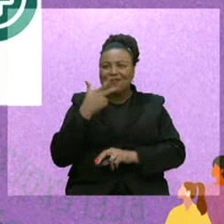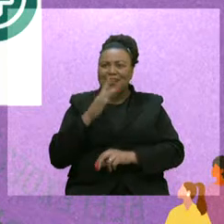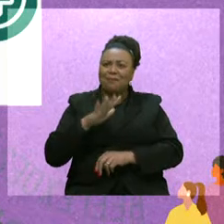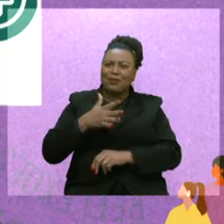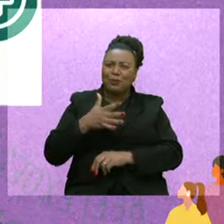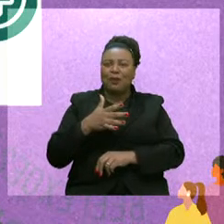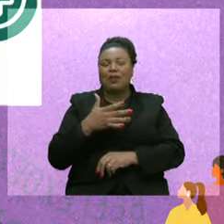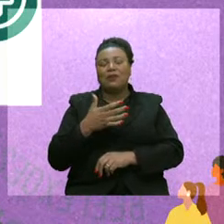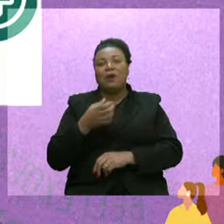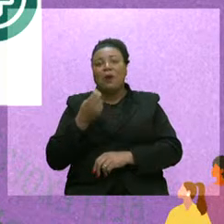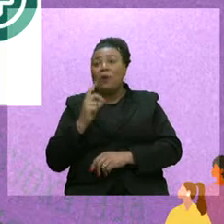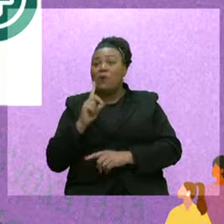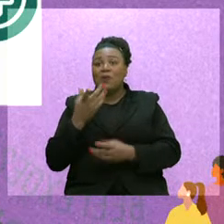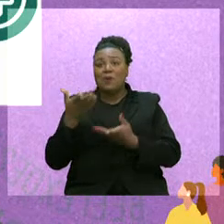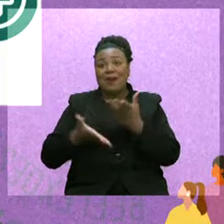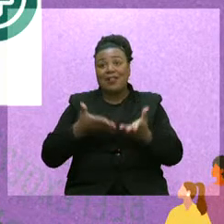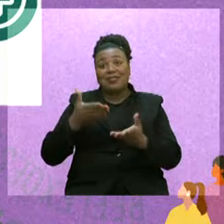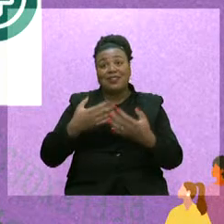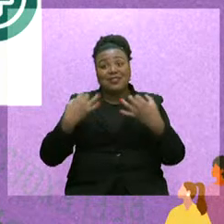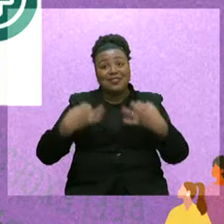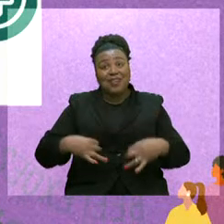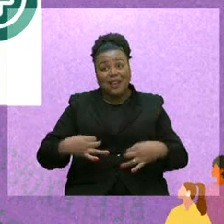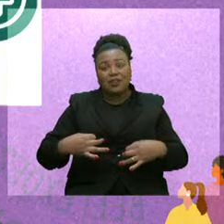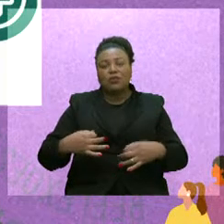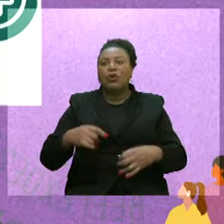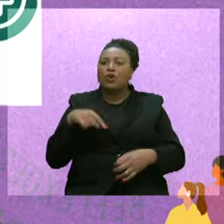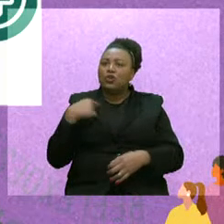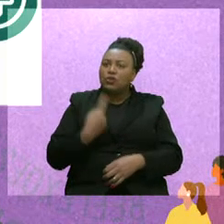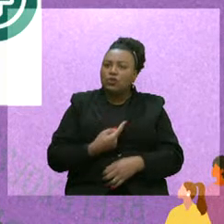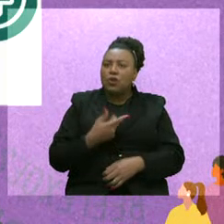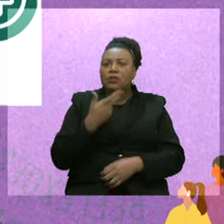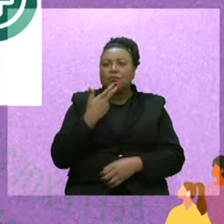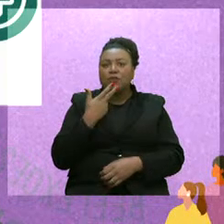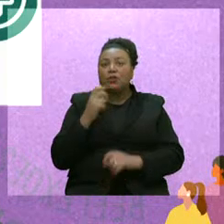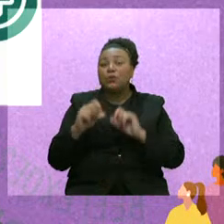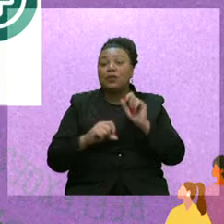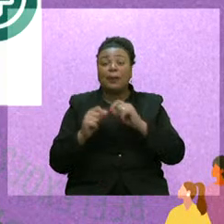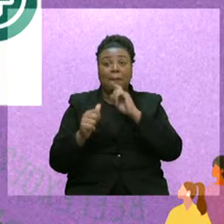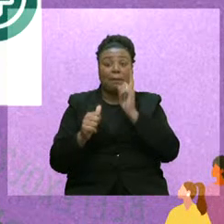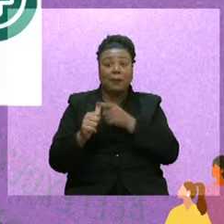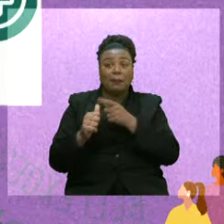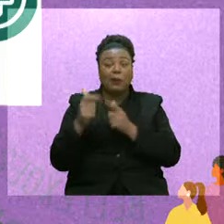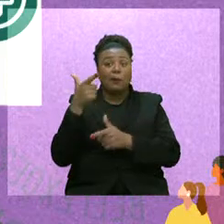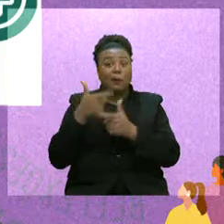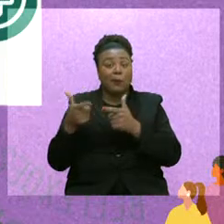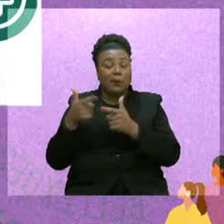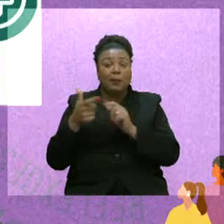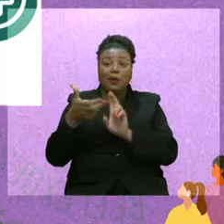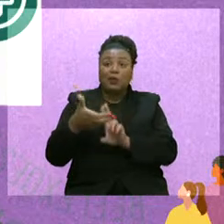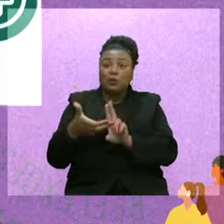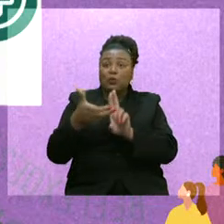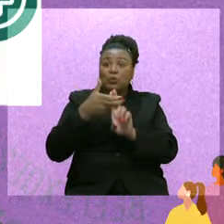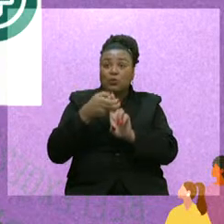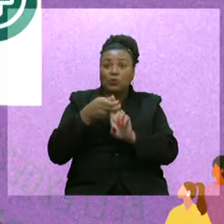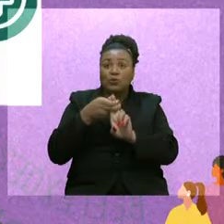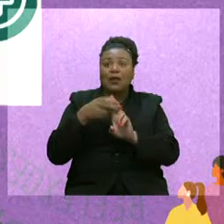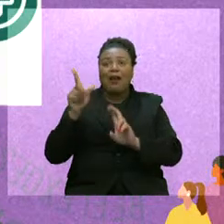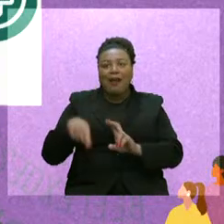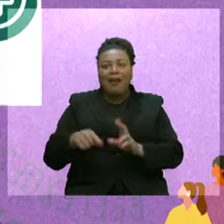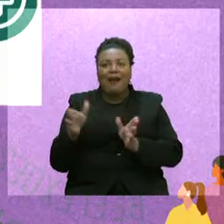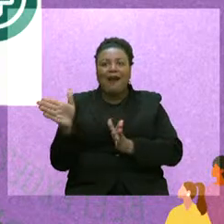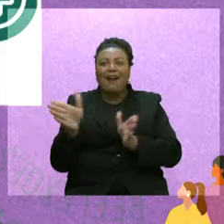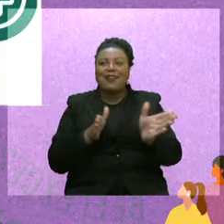SUS não atende como deveria, nós estamos falando, o primeiro problema do SUS é o acesso,